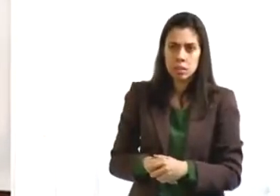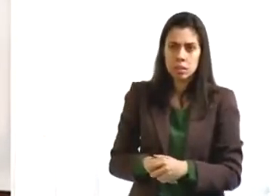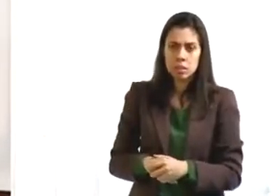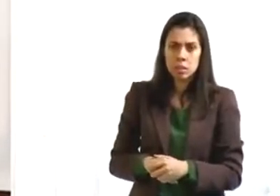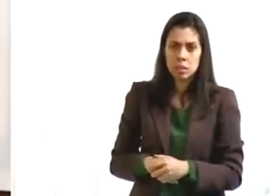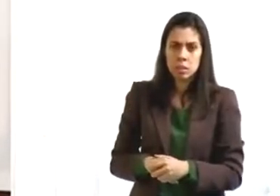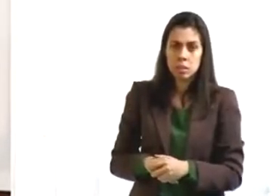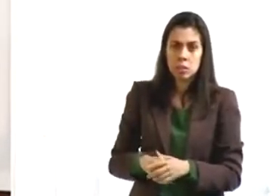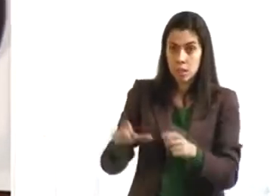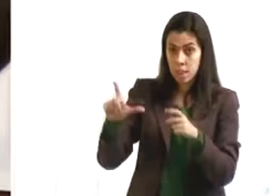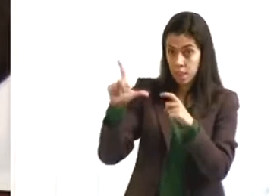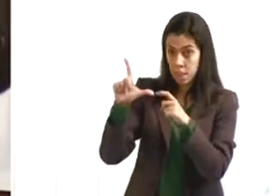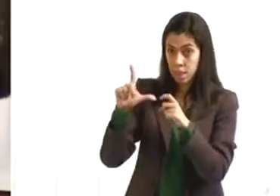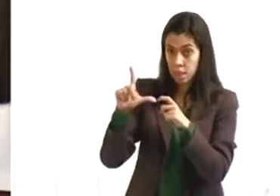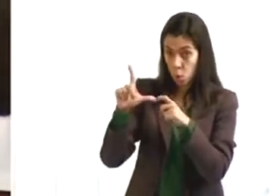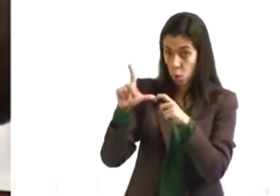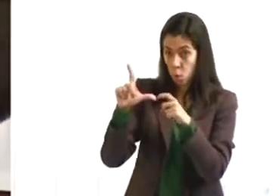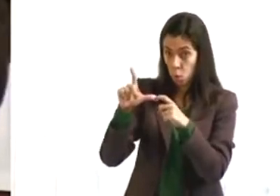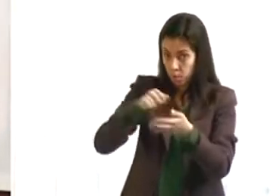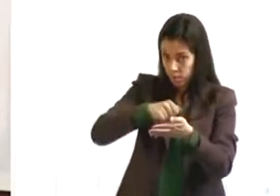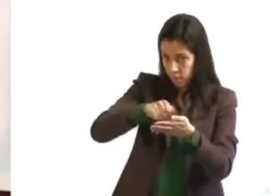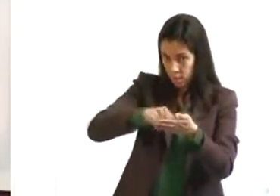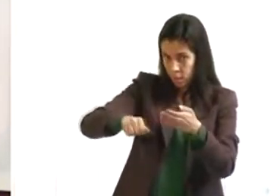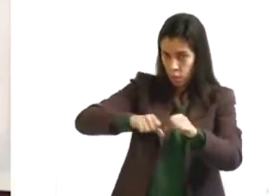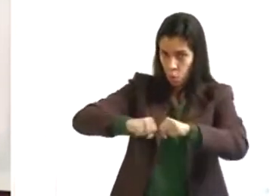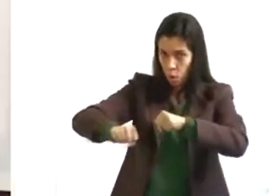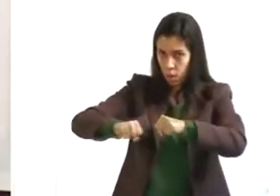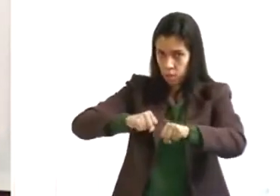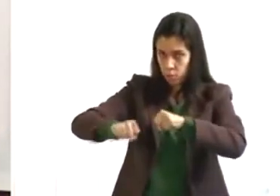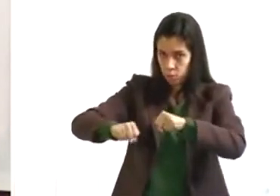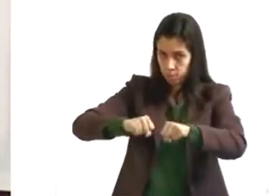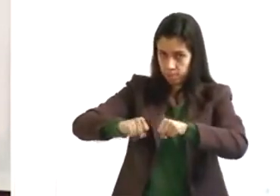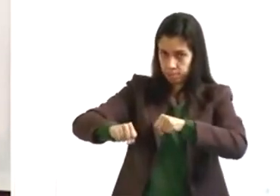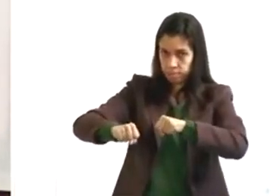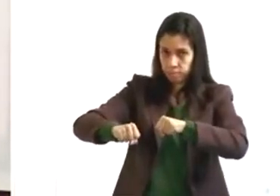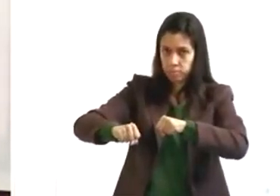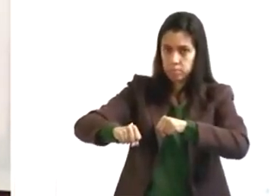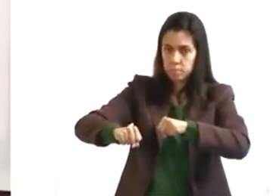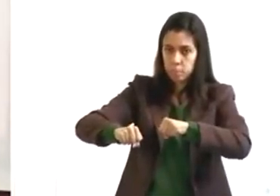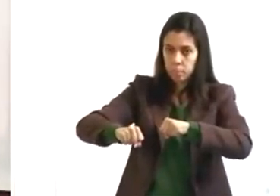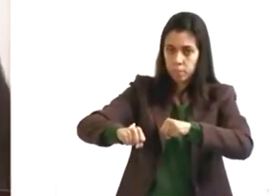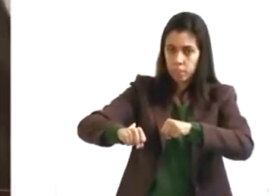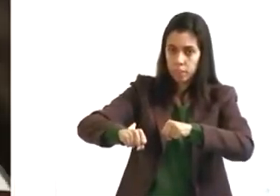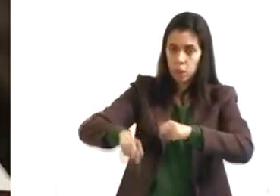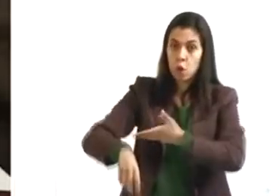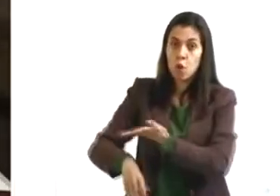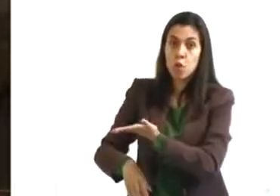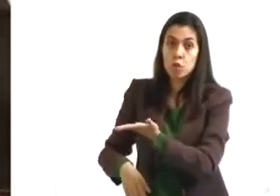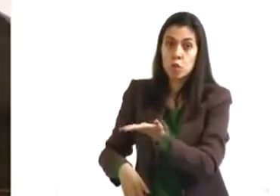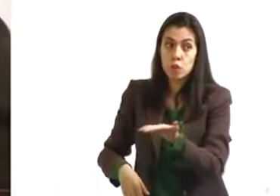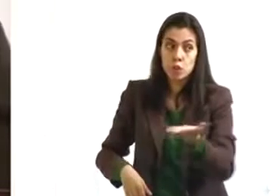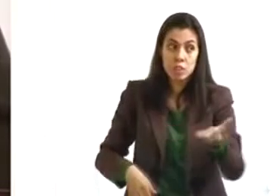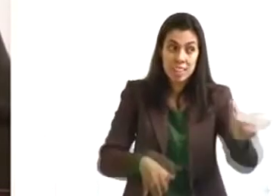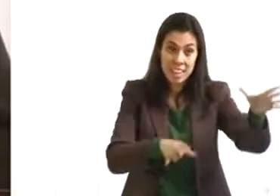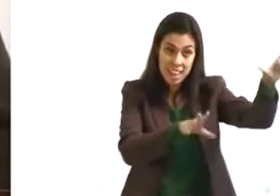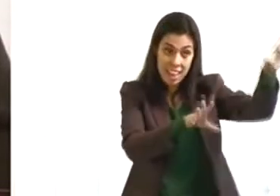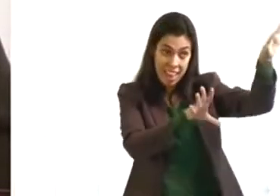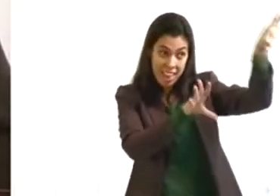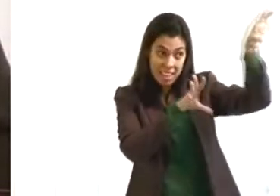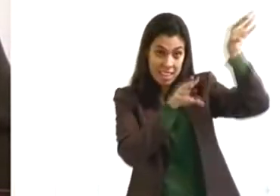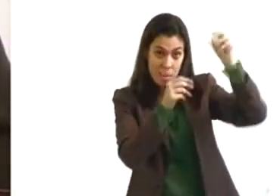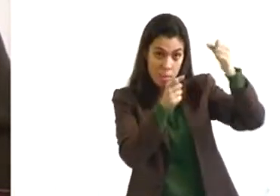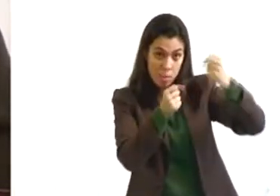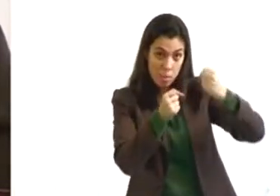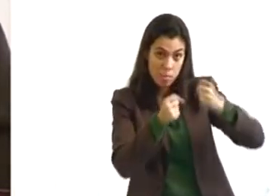no livro de Atos, lá no verso 8 do capítulo 1, diz a palavra de Jesus: mas recebereis poder ao descer sobre vós o Espírito